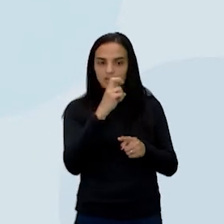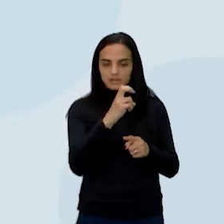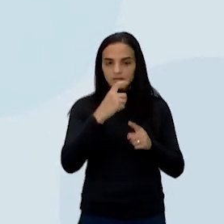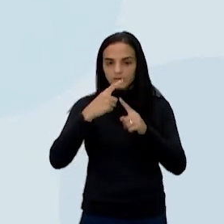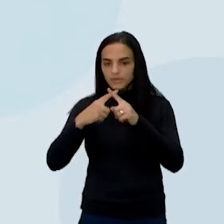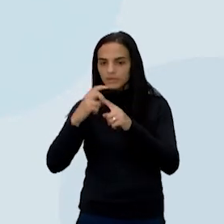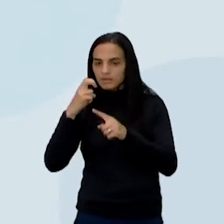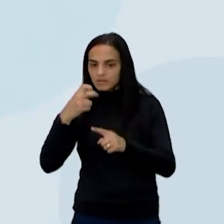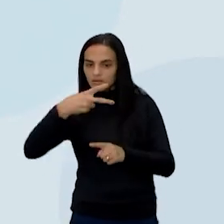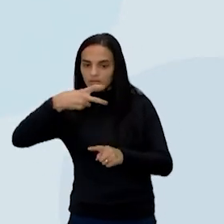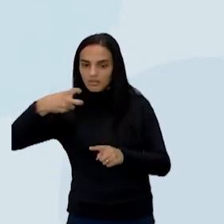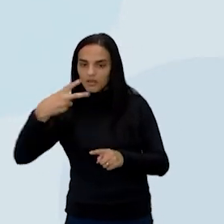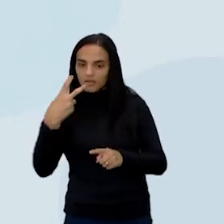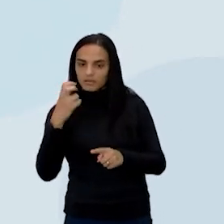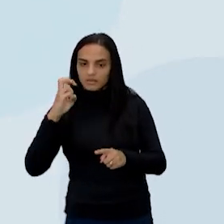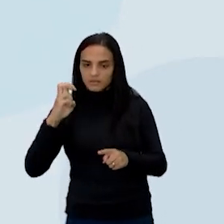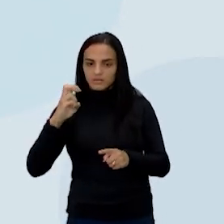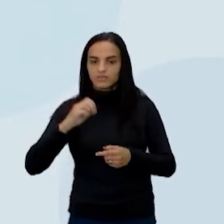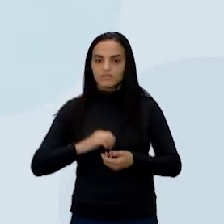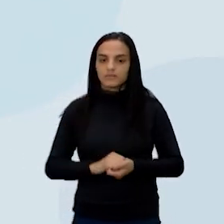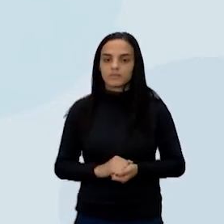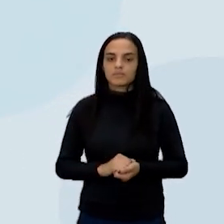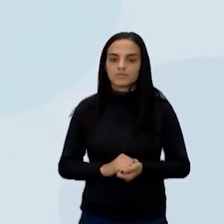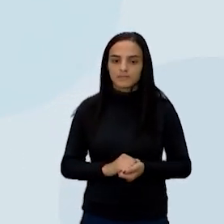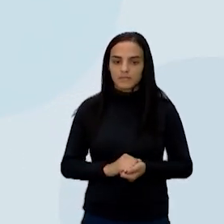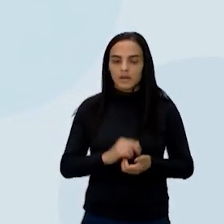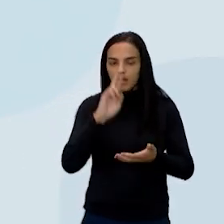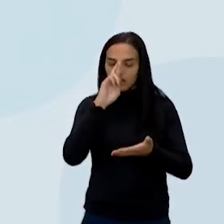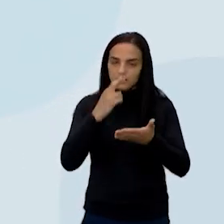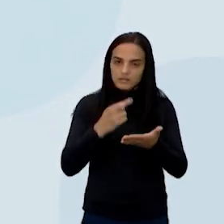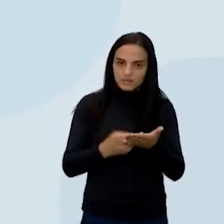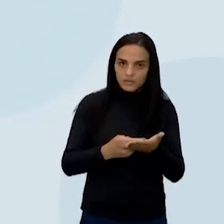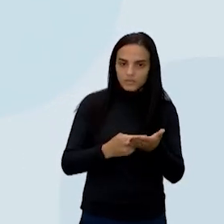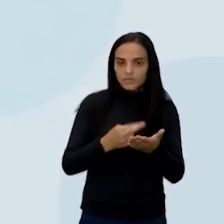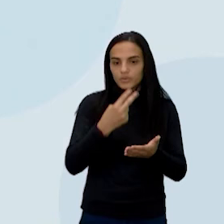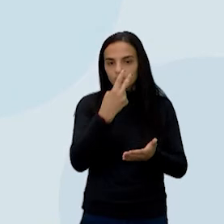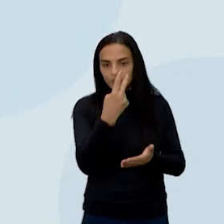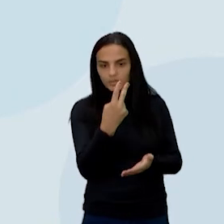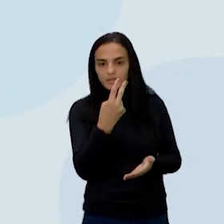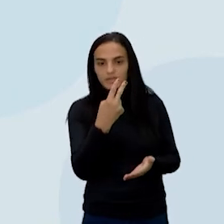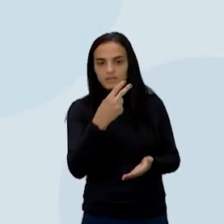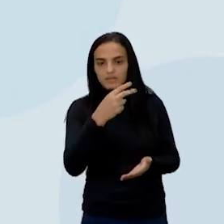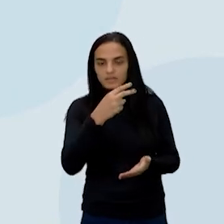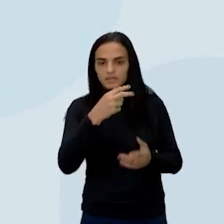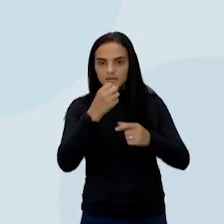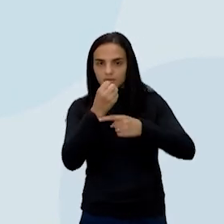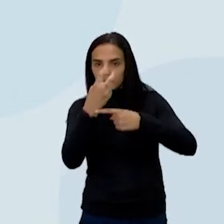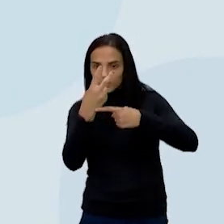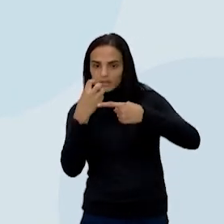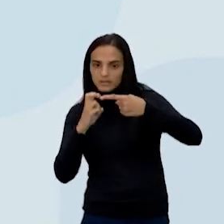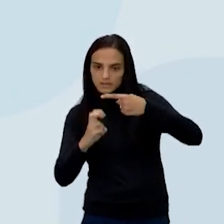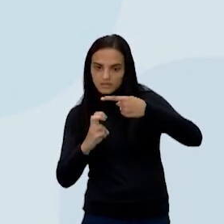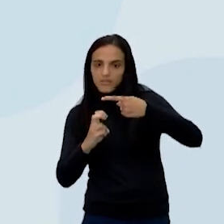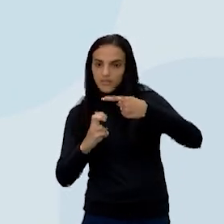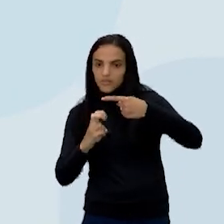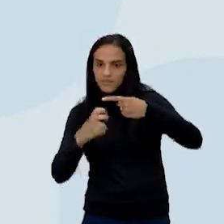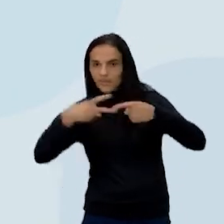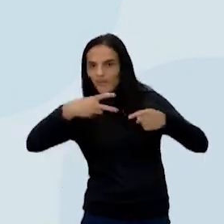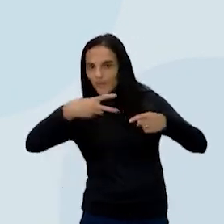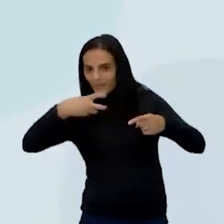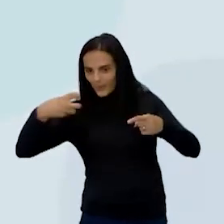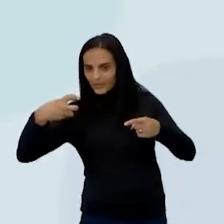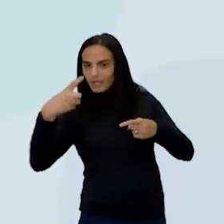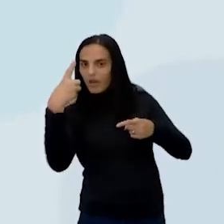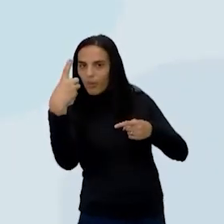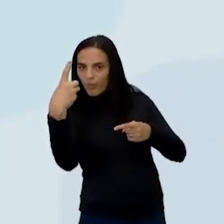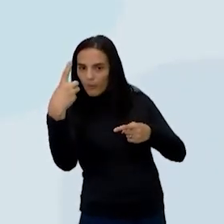a 25. Então, a razão entre 2 décimos e 5 é 1 para 25. E aí, você achou